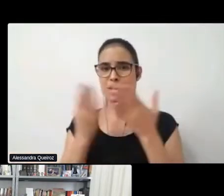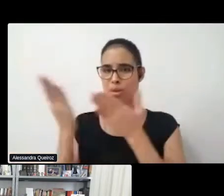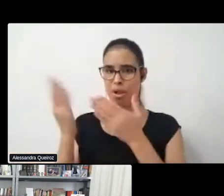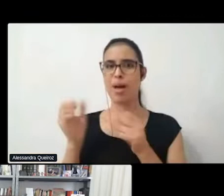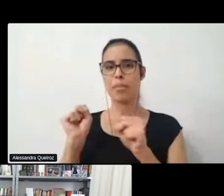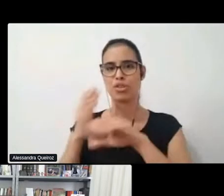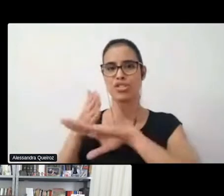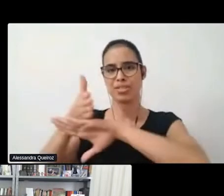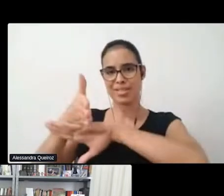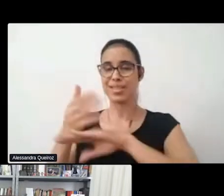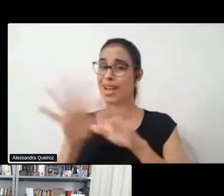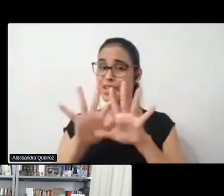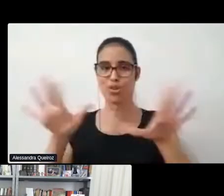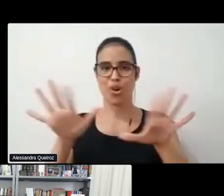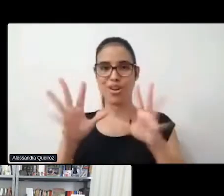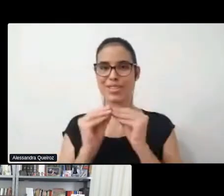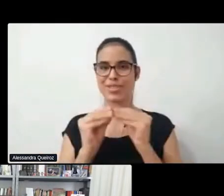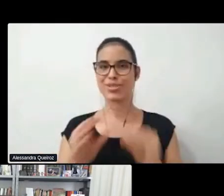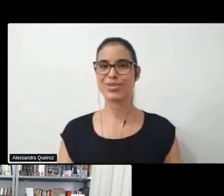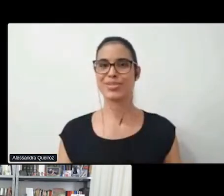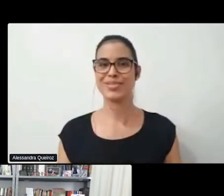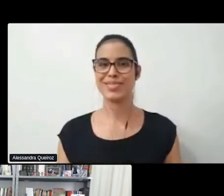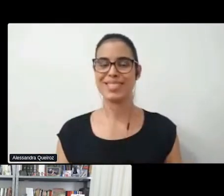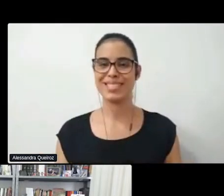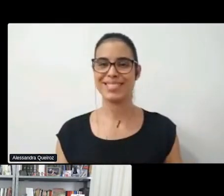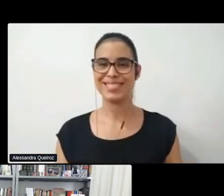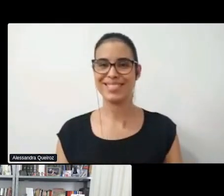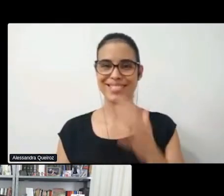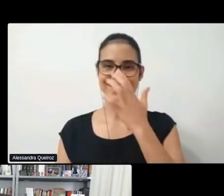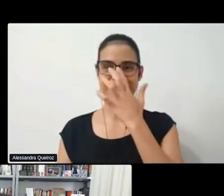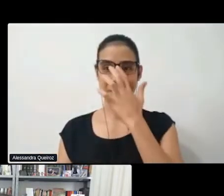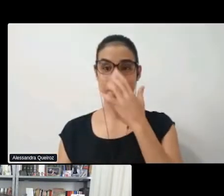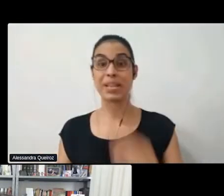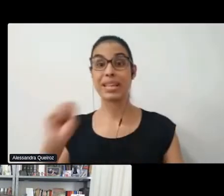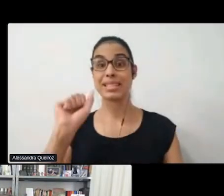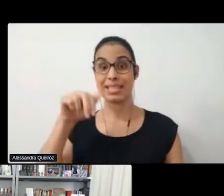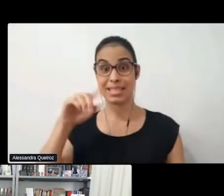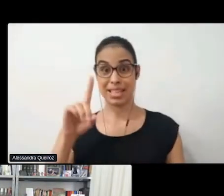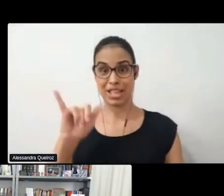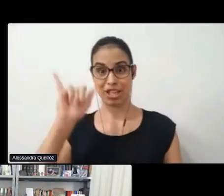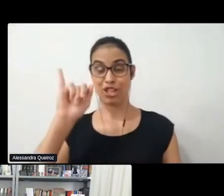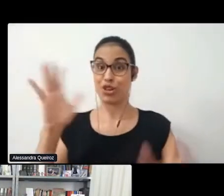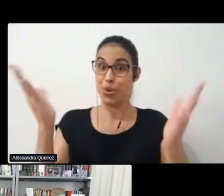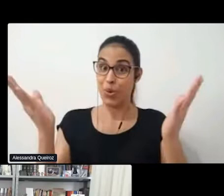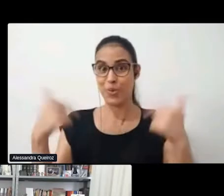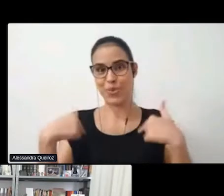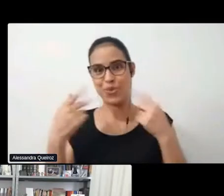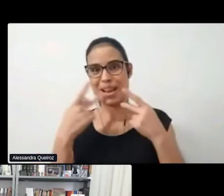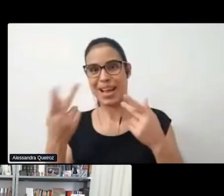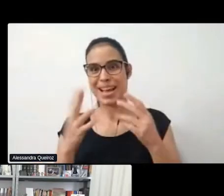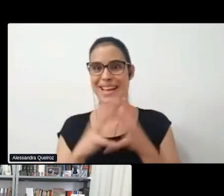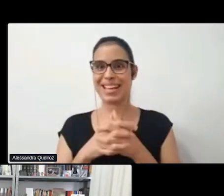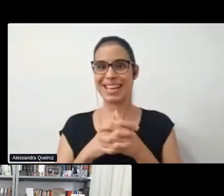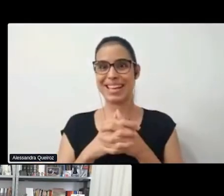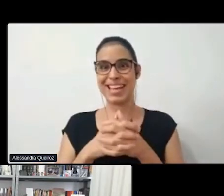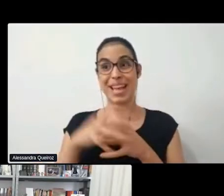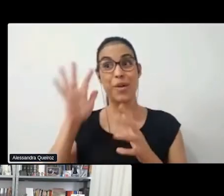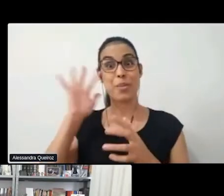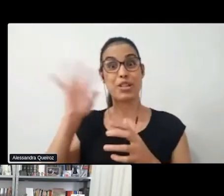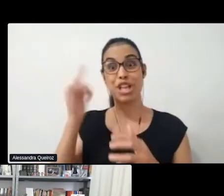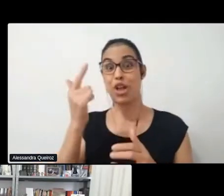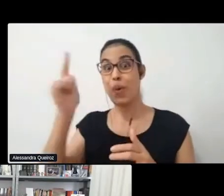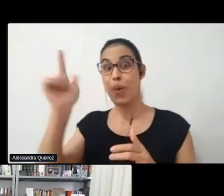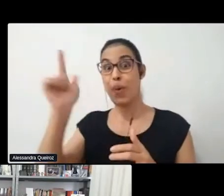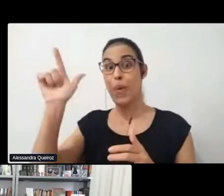Maravilha, Pulis. Sandy? Boa, vamos lá. Fiquei esperando que o nosso outro Bruno entrasse aí no meio